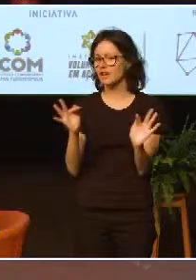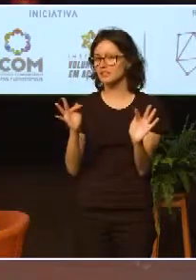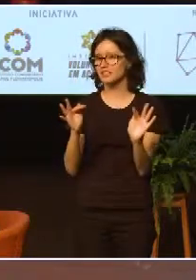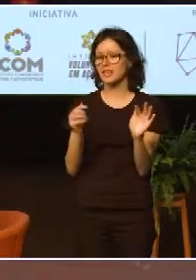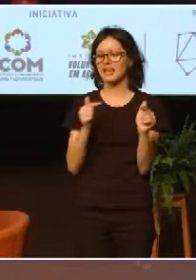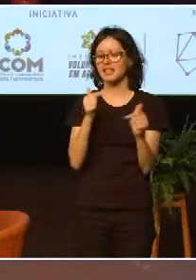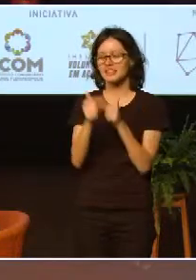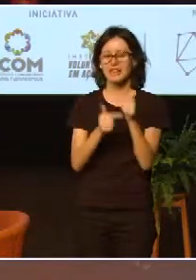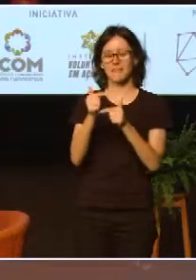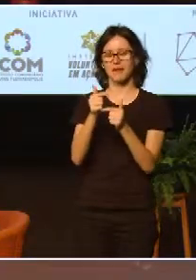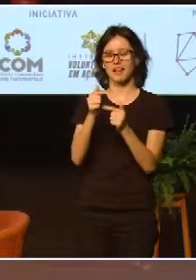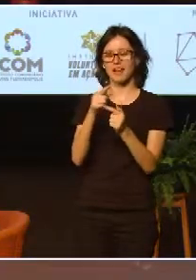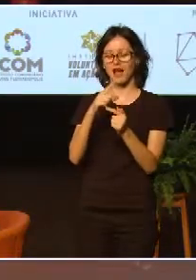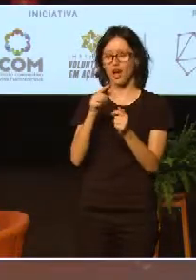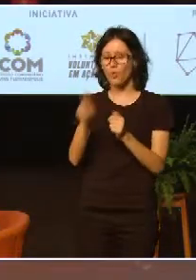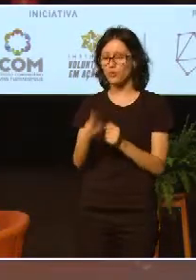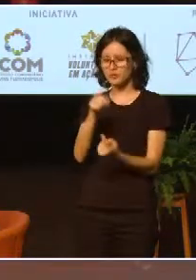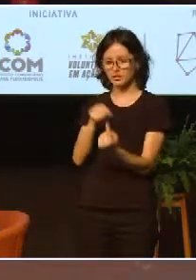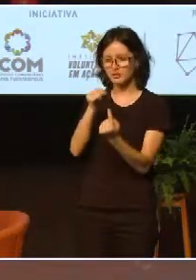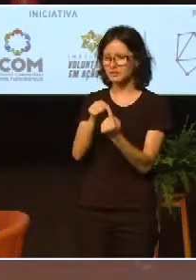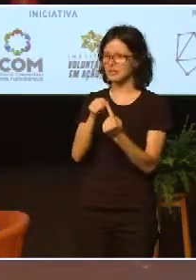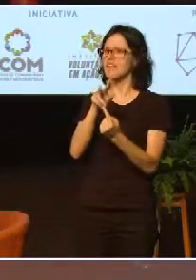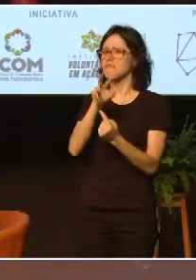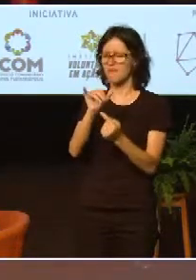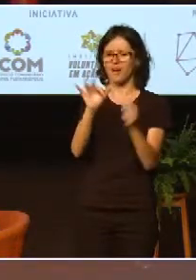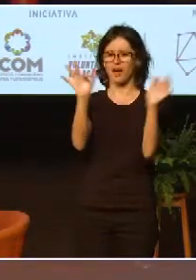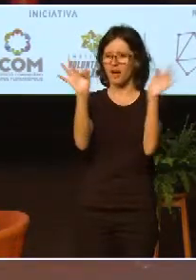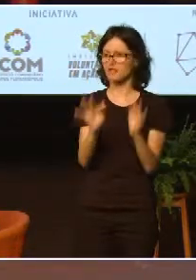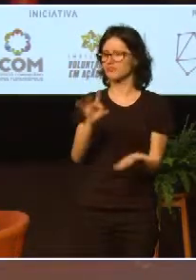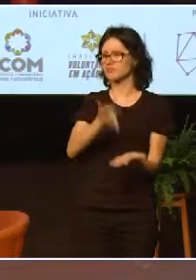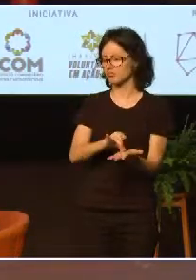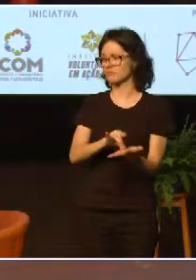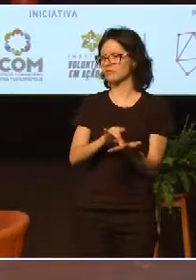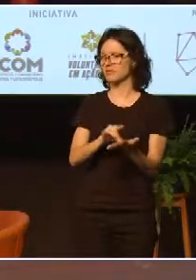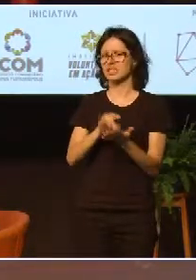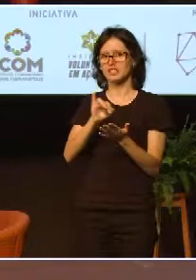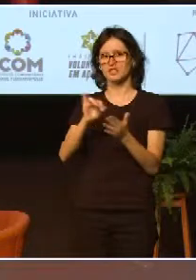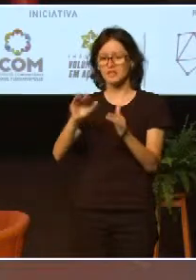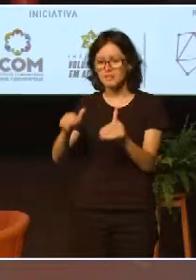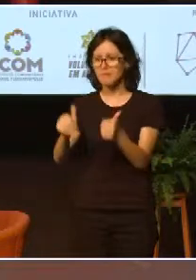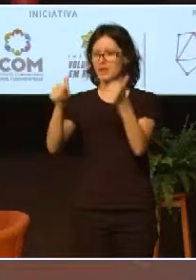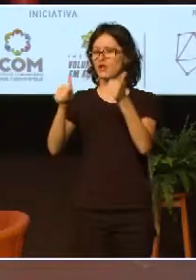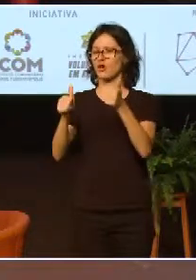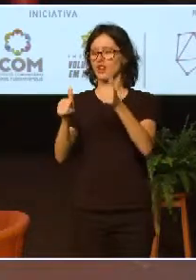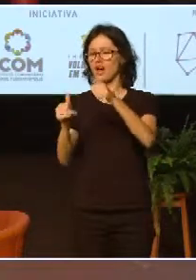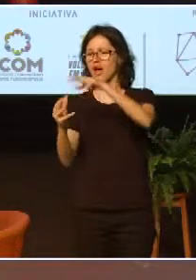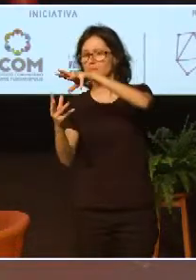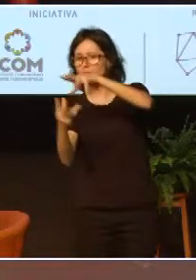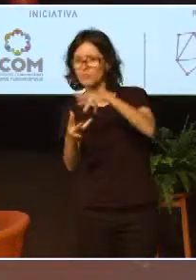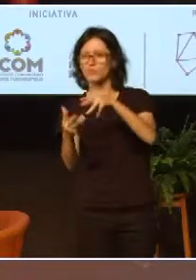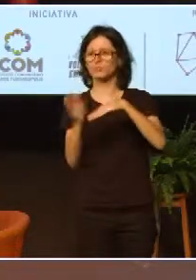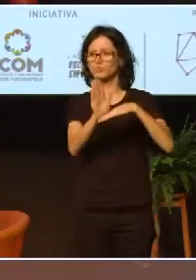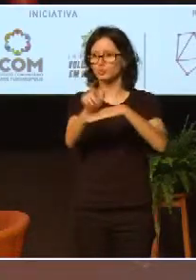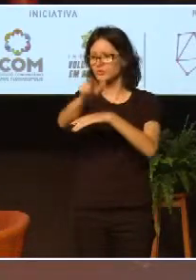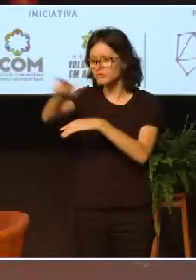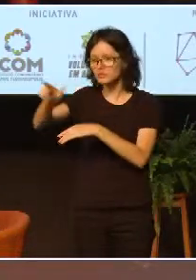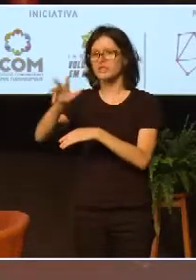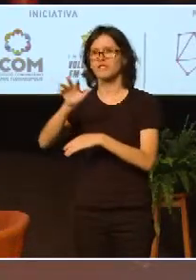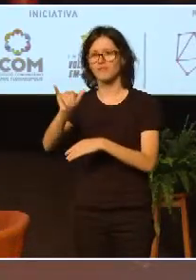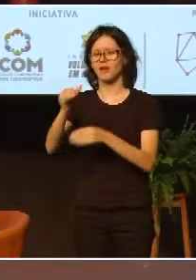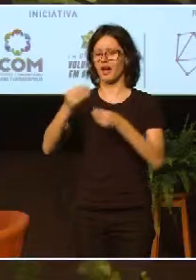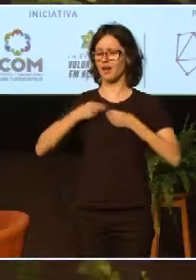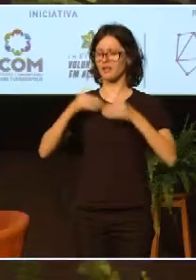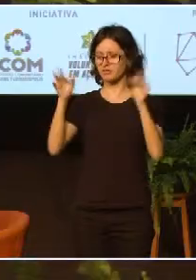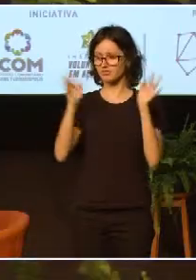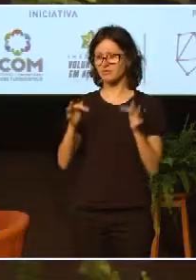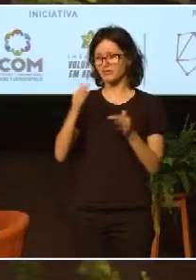trabalhar com causa e com propósito você vai ser feliz, de que você melhorar a vida das pessoas você vai ser feliz. Eu acho